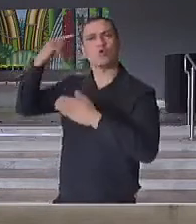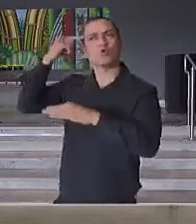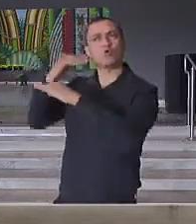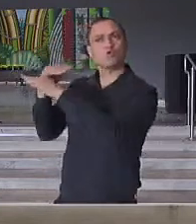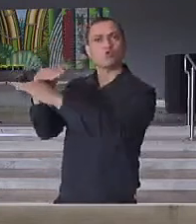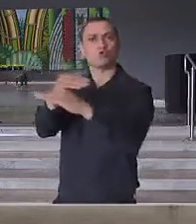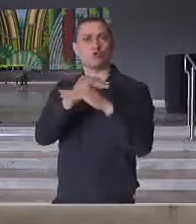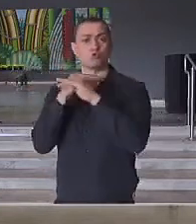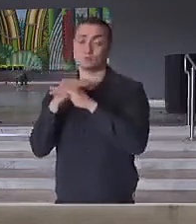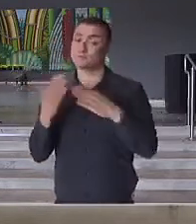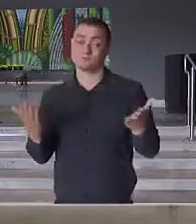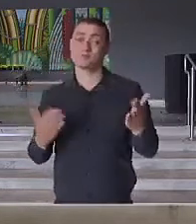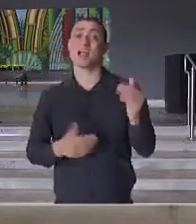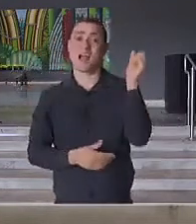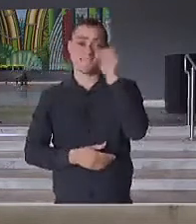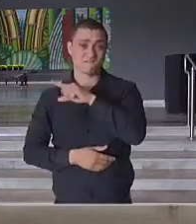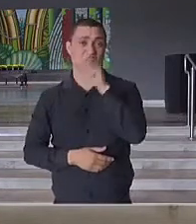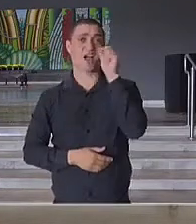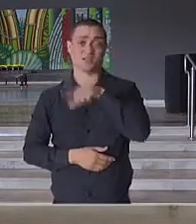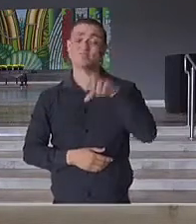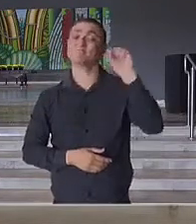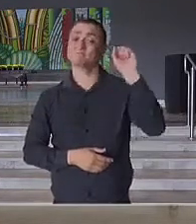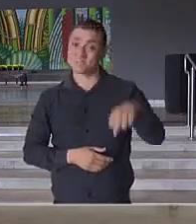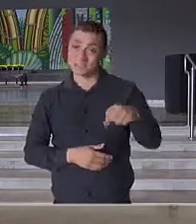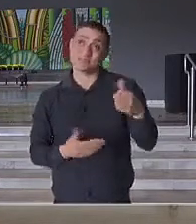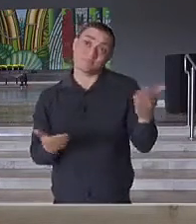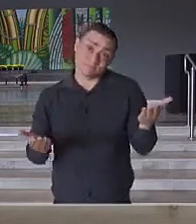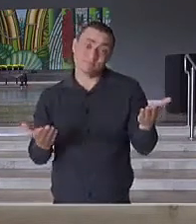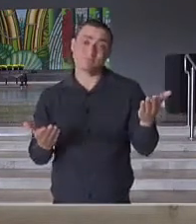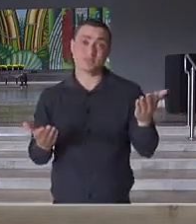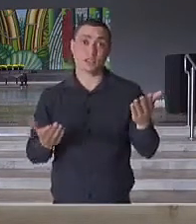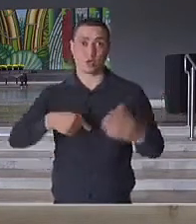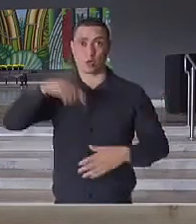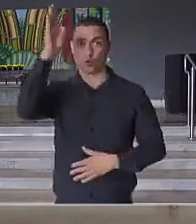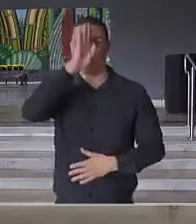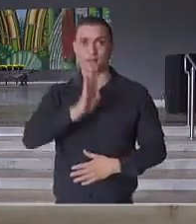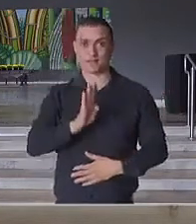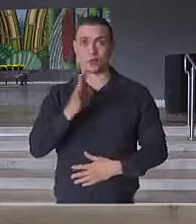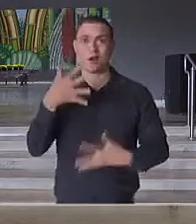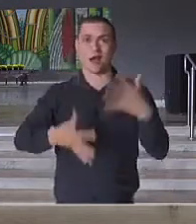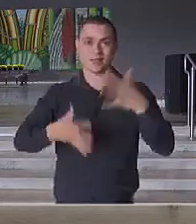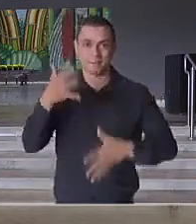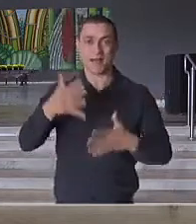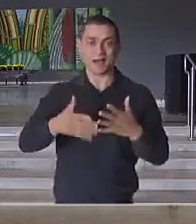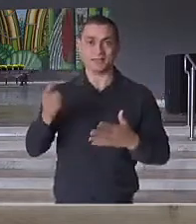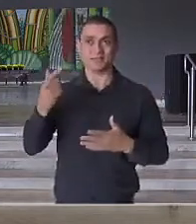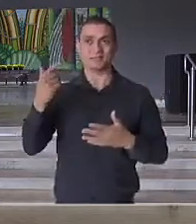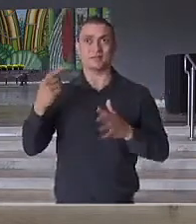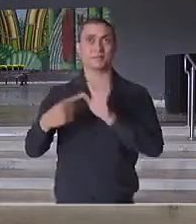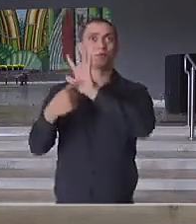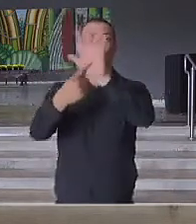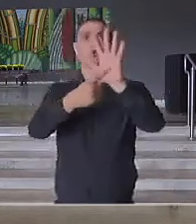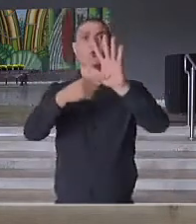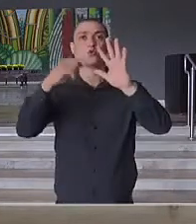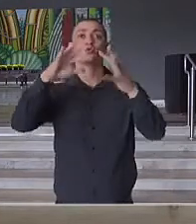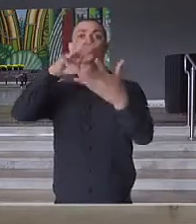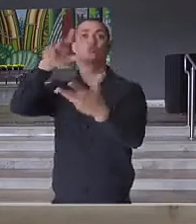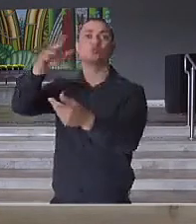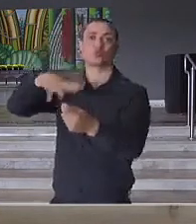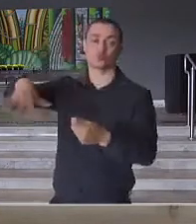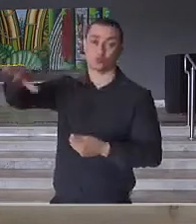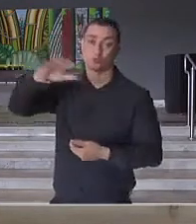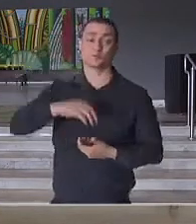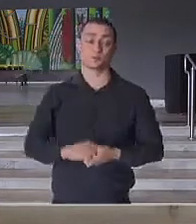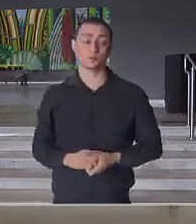entendimento. Então, uma falha lamentável e que custa ao Brasil hoje parte da má imagem que possui no mercado